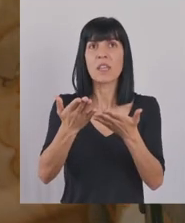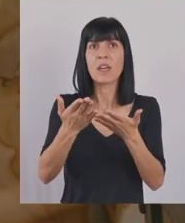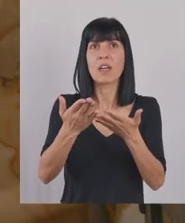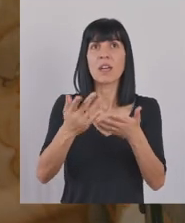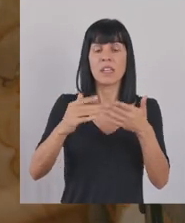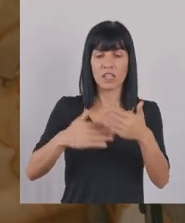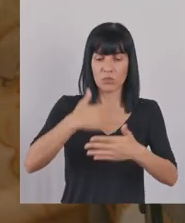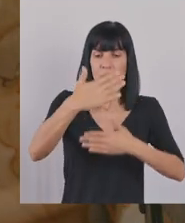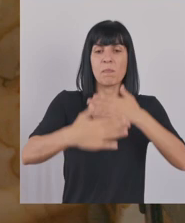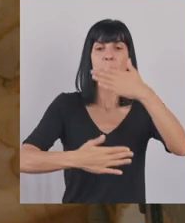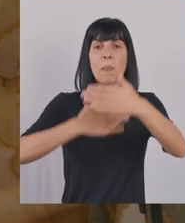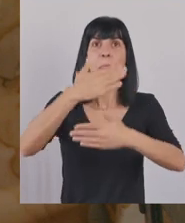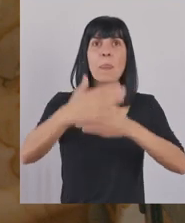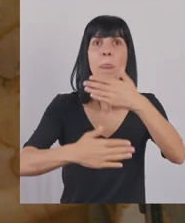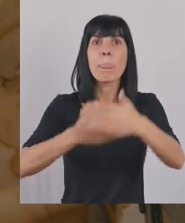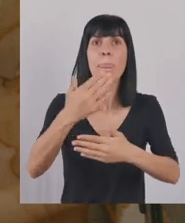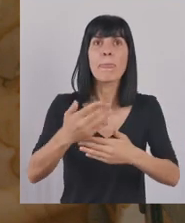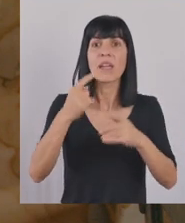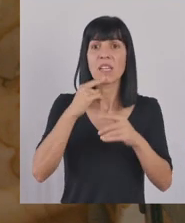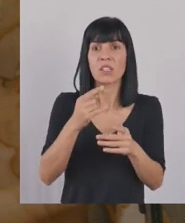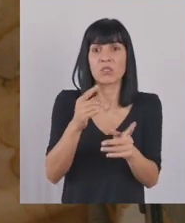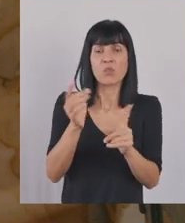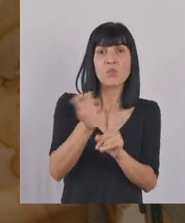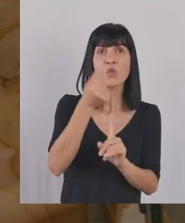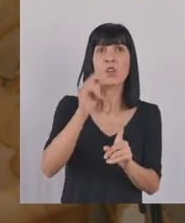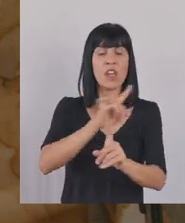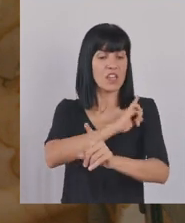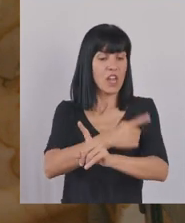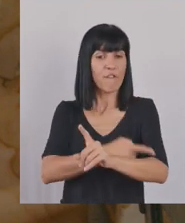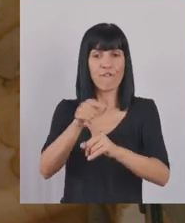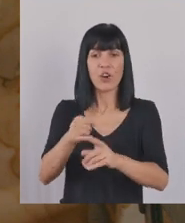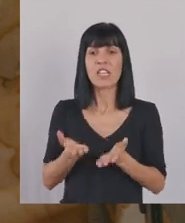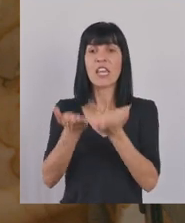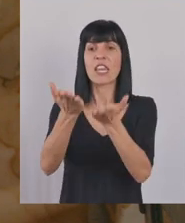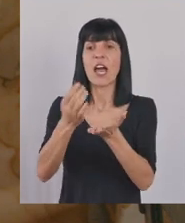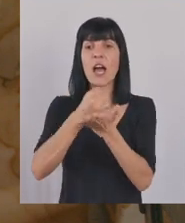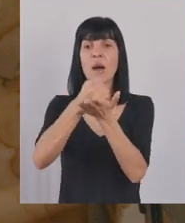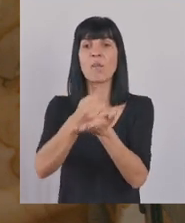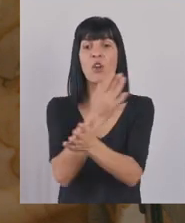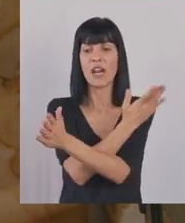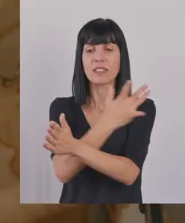Mas cada geração que tratou dessa árvore foi dando sempre para o outro um bocadinho também.